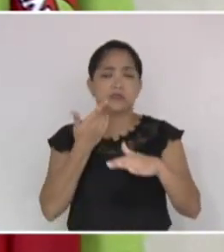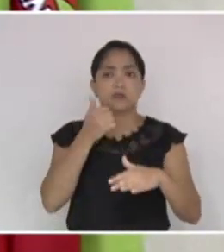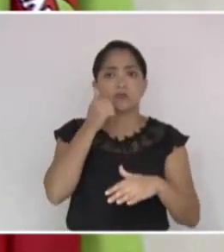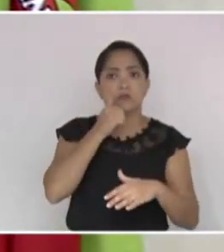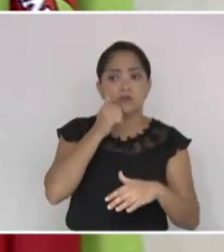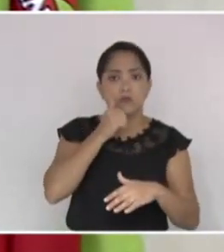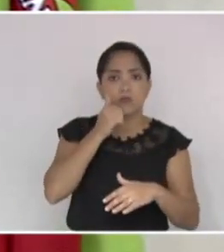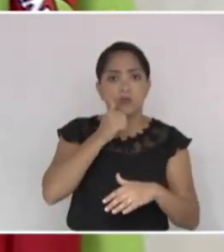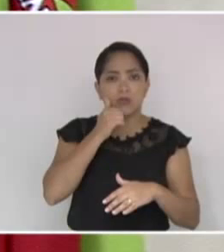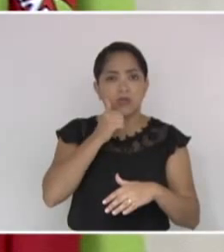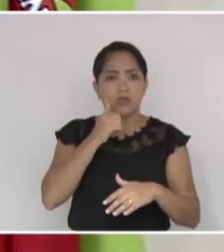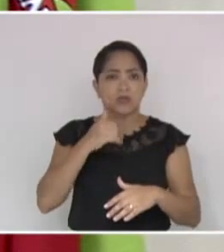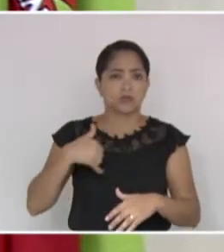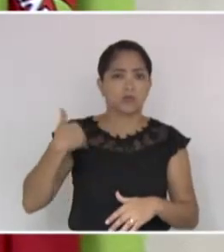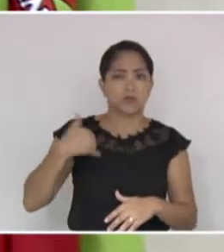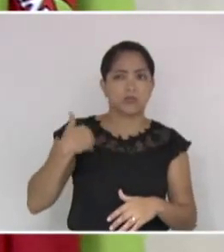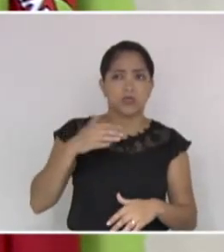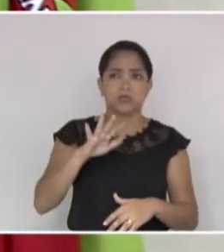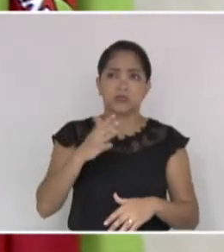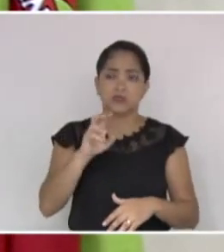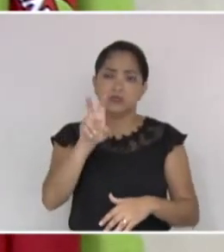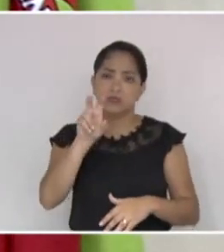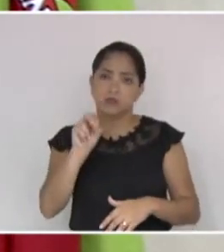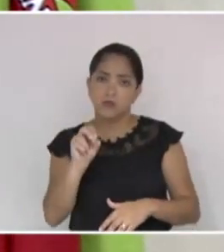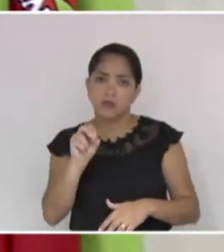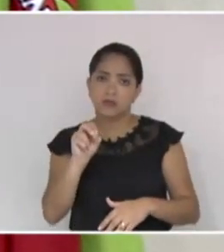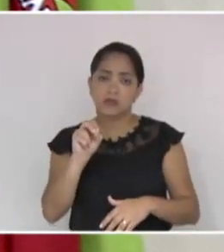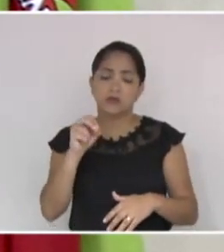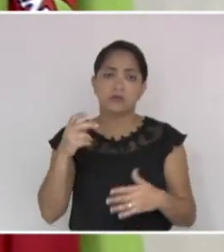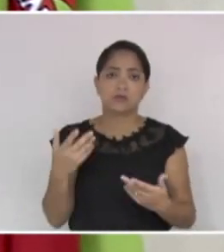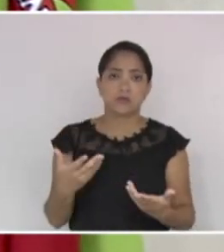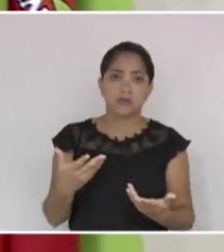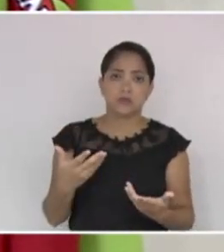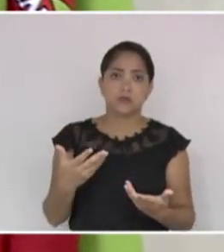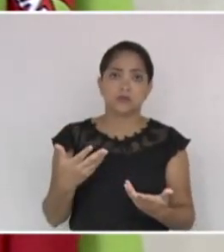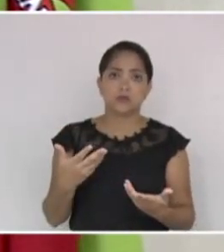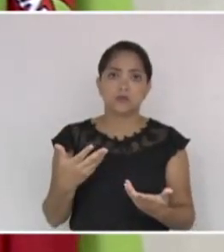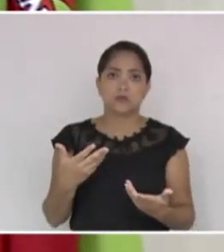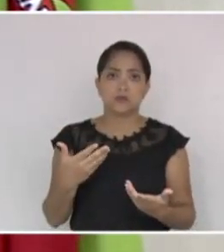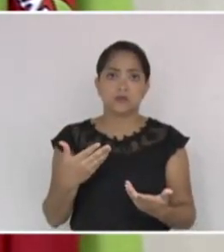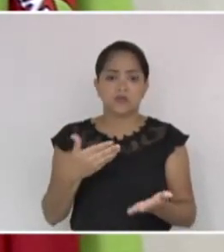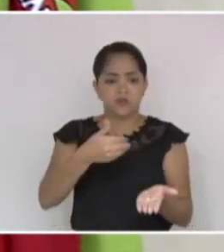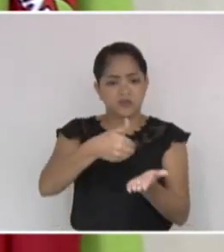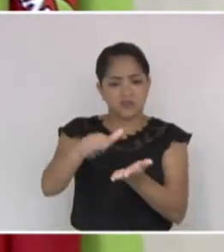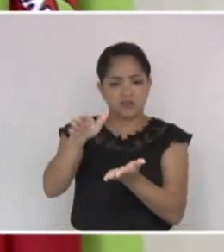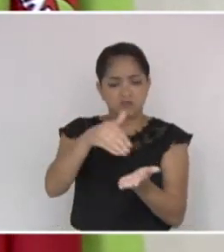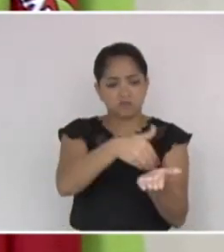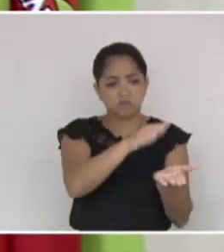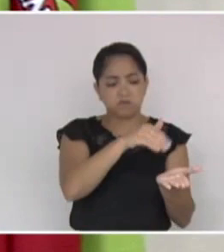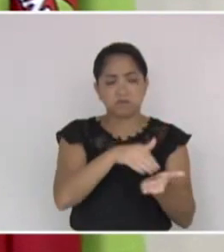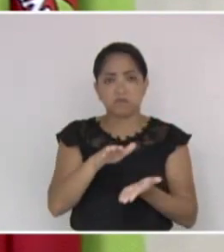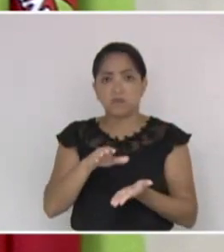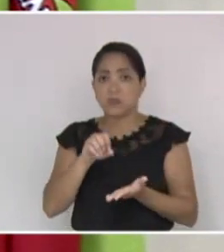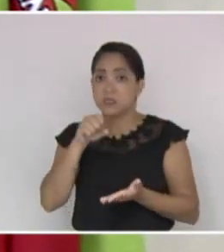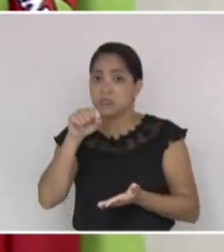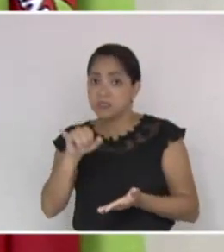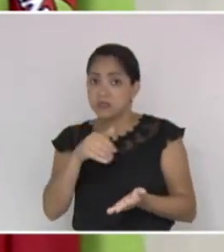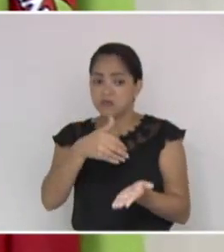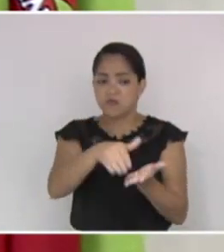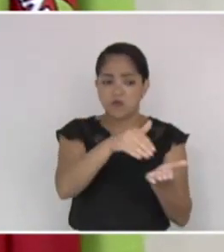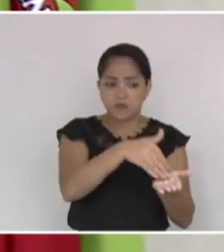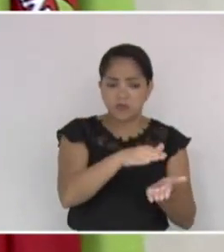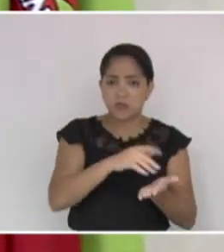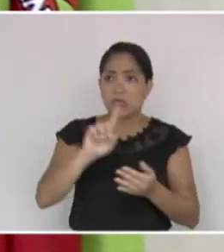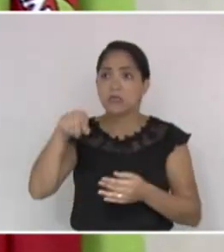faixa etária de 50 anos, será que eles não vão ser demitidos? E se forem demitidos, será que alguém vai